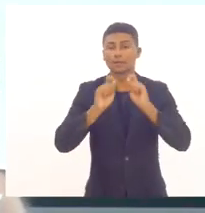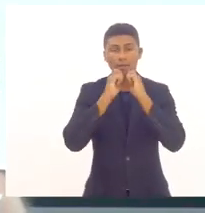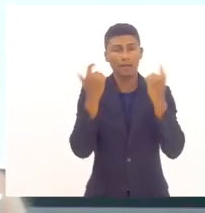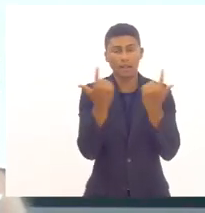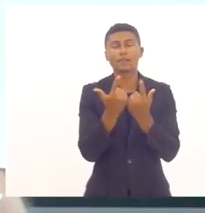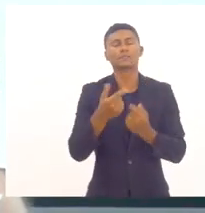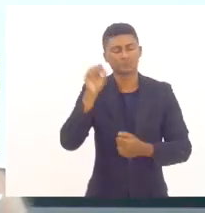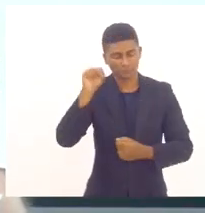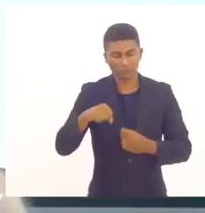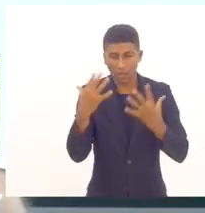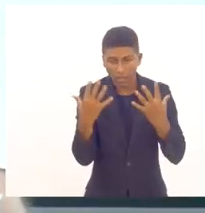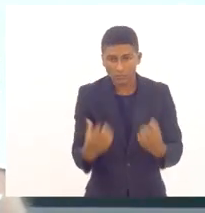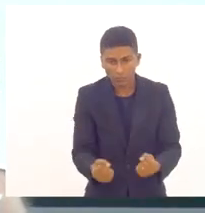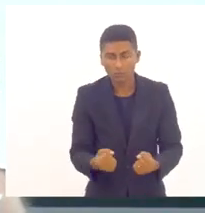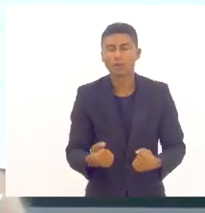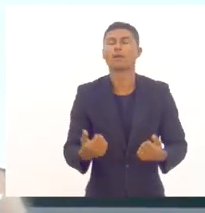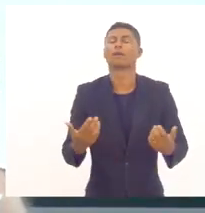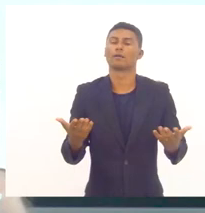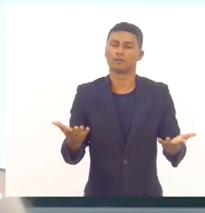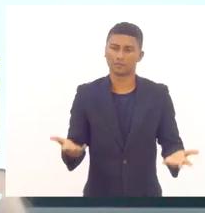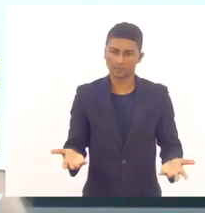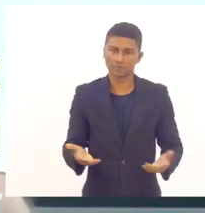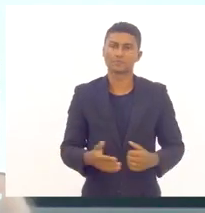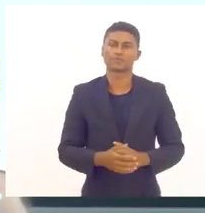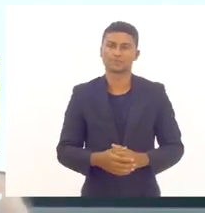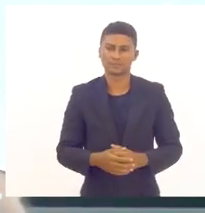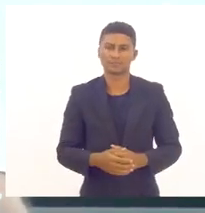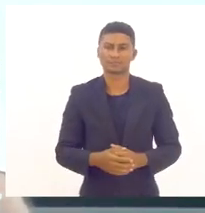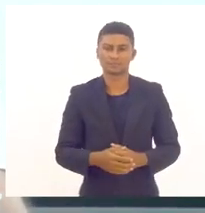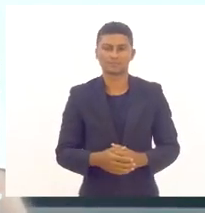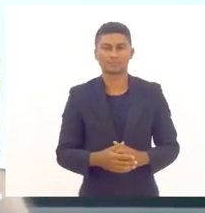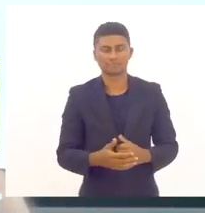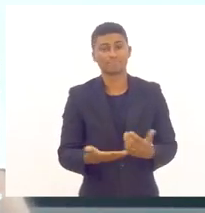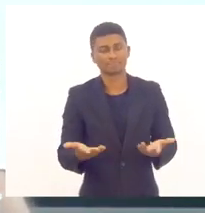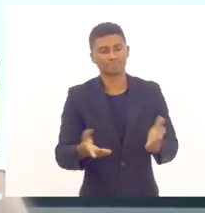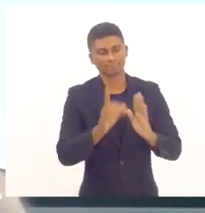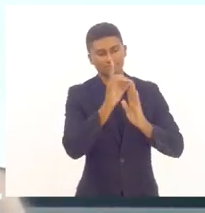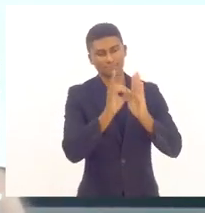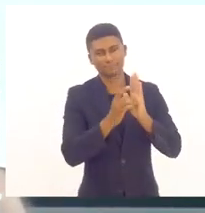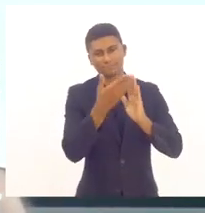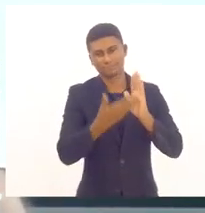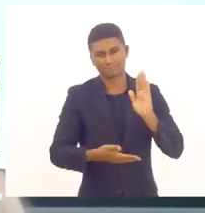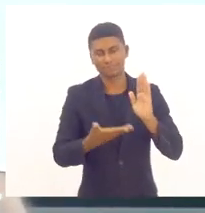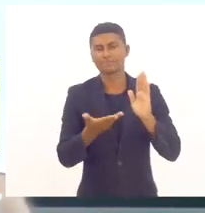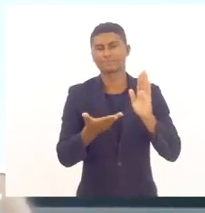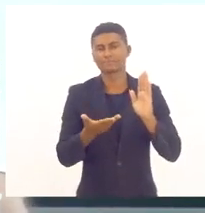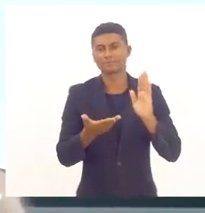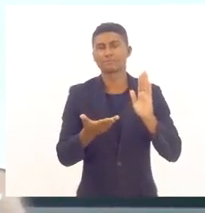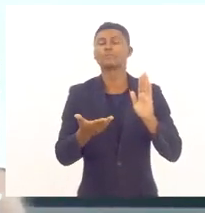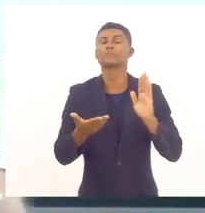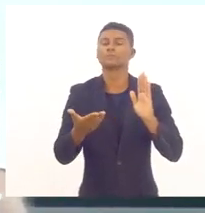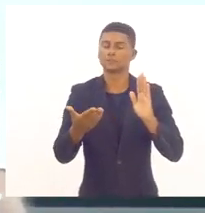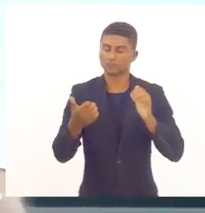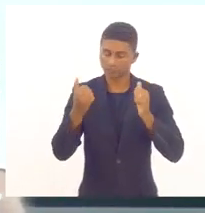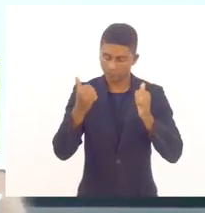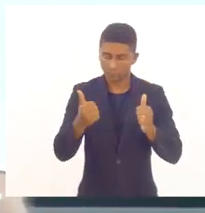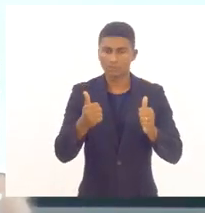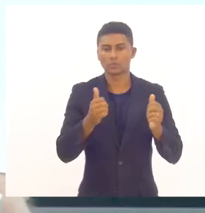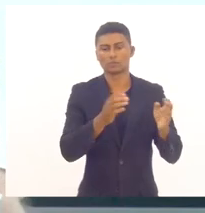parecer favorável na implantação da minuta do decreto. Então, fomos para um outro